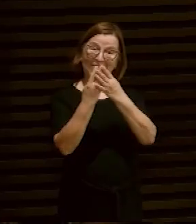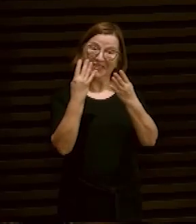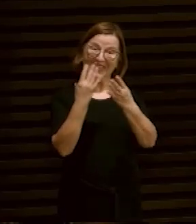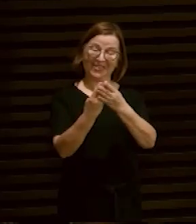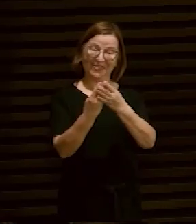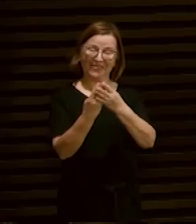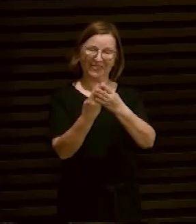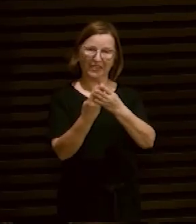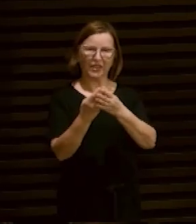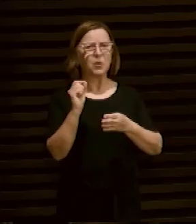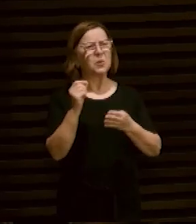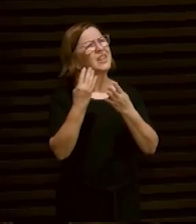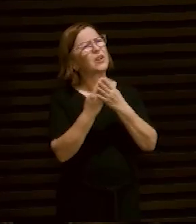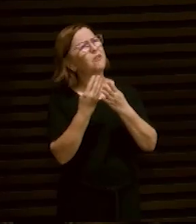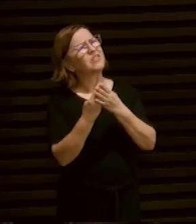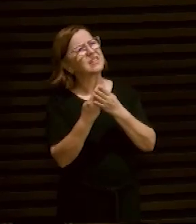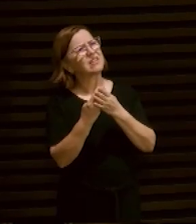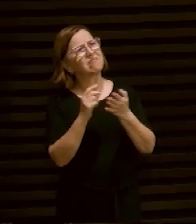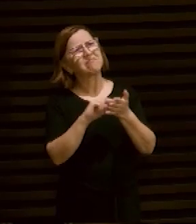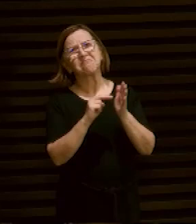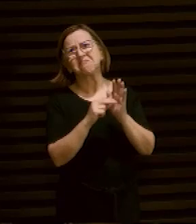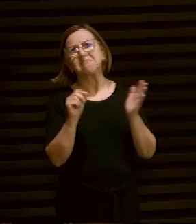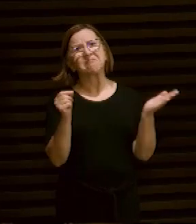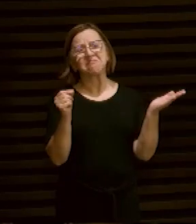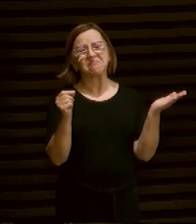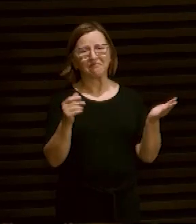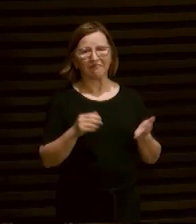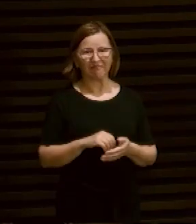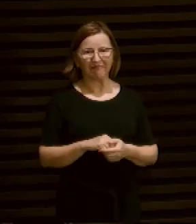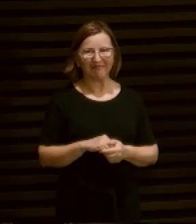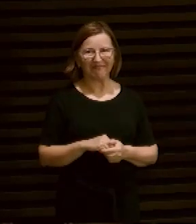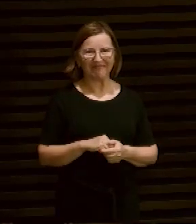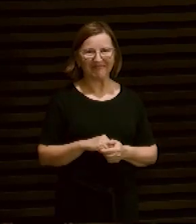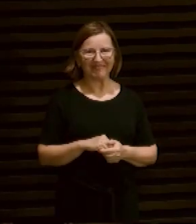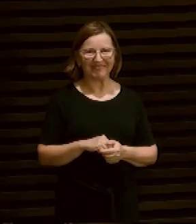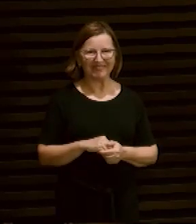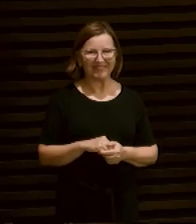O que é uma confissão?